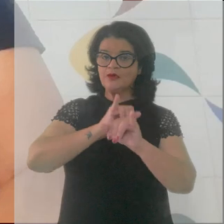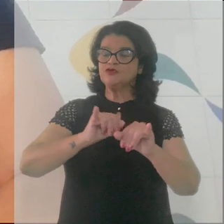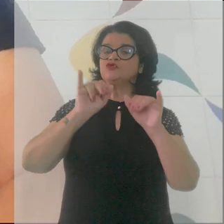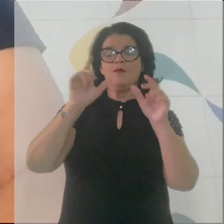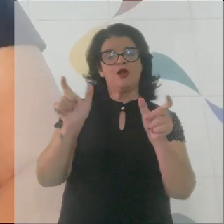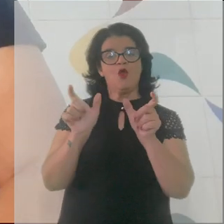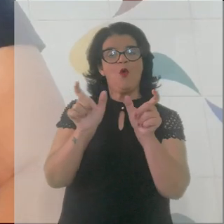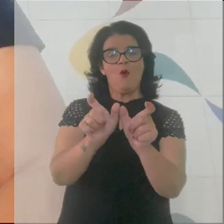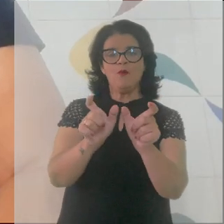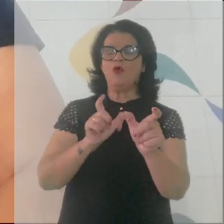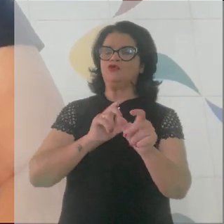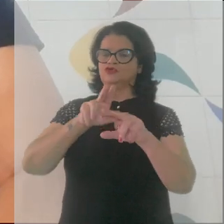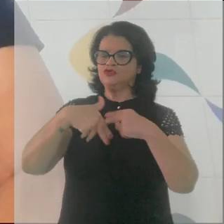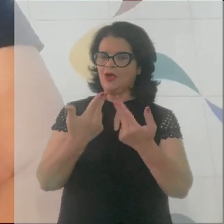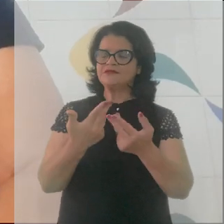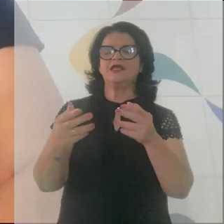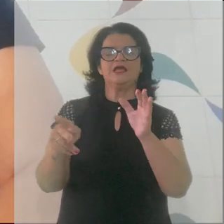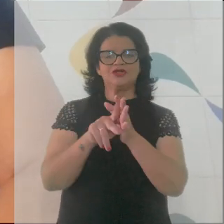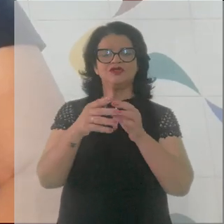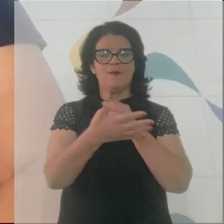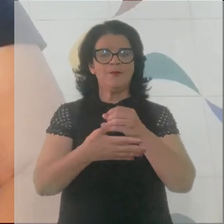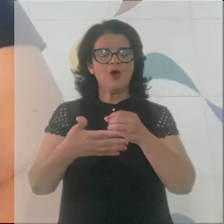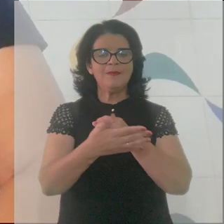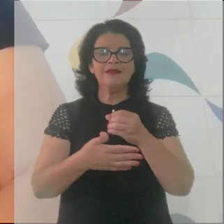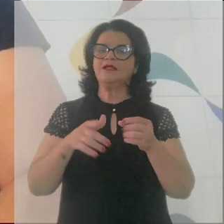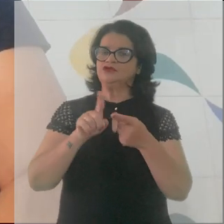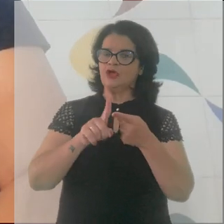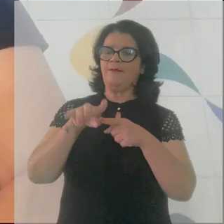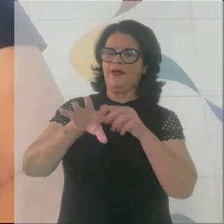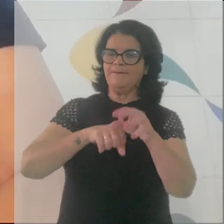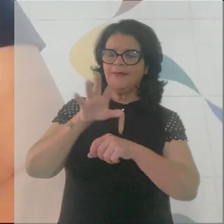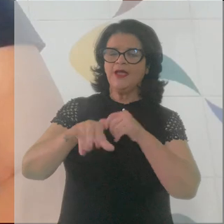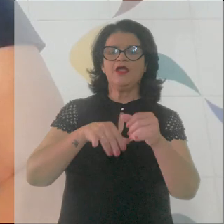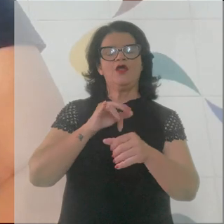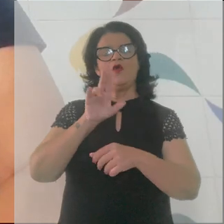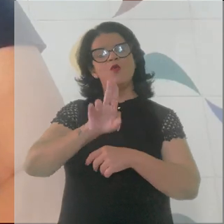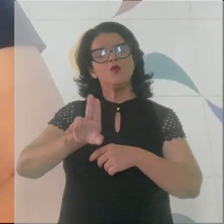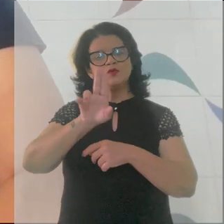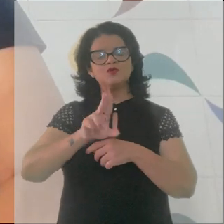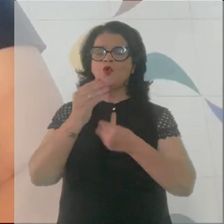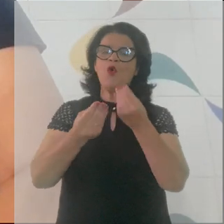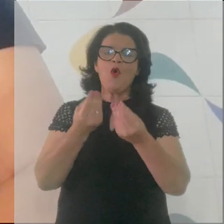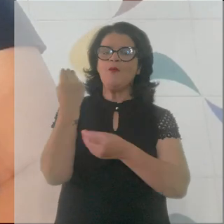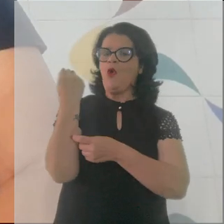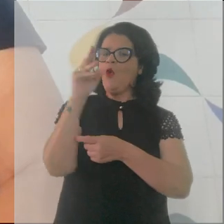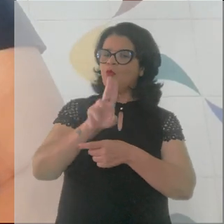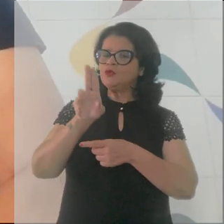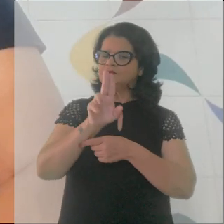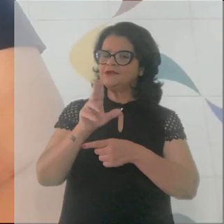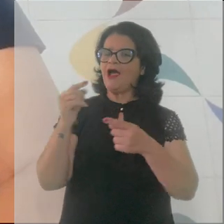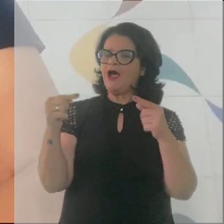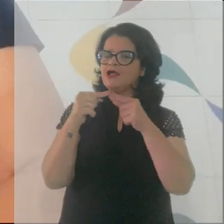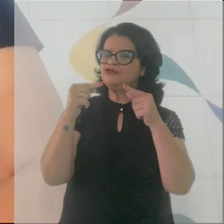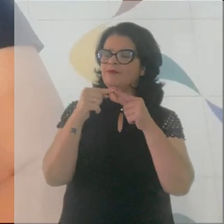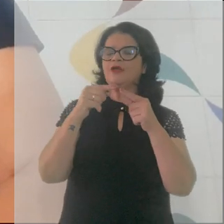esses compostos acerca das propriedades, busque também algumas formas de uso, ou seja, aplicações a